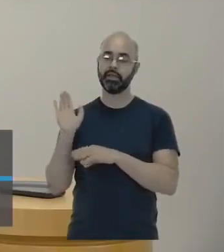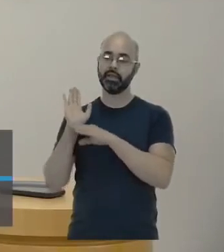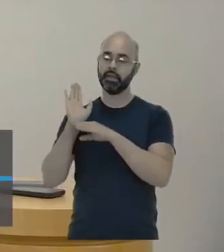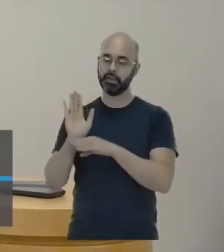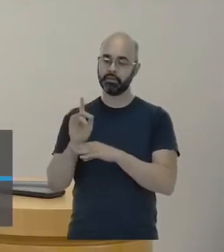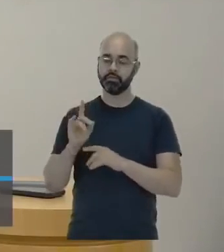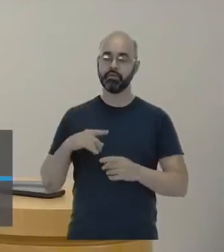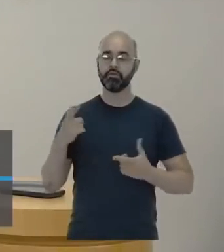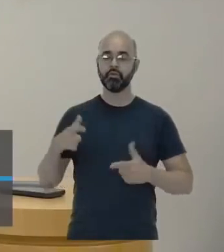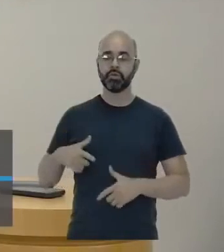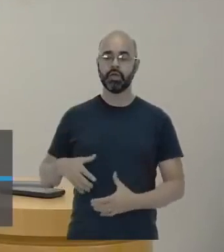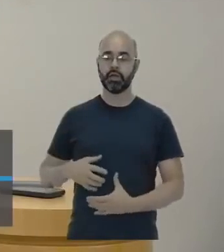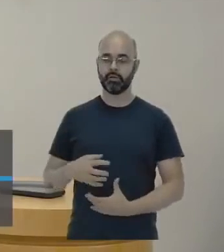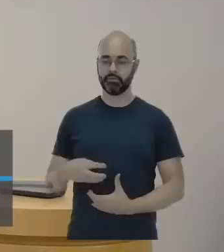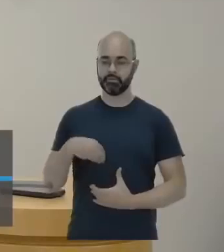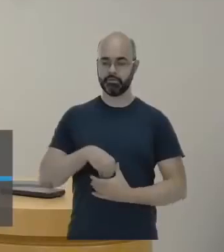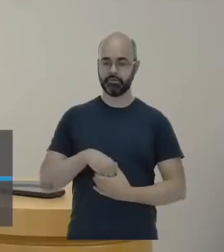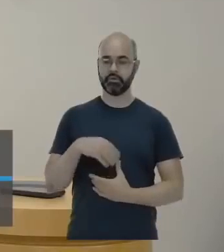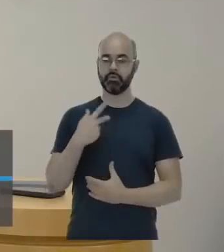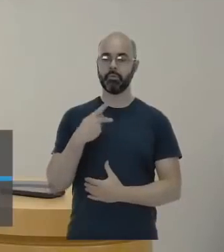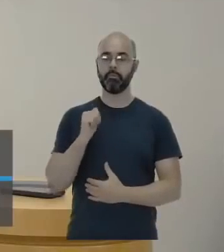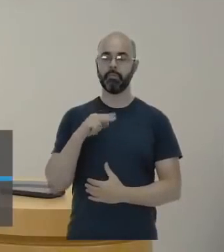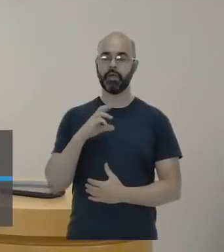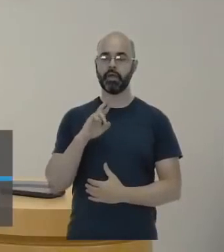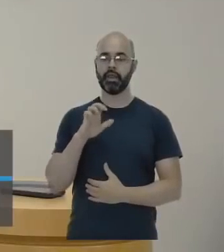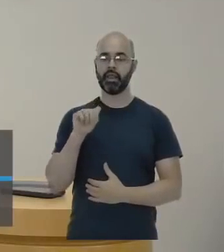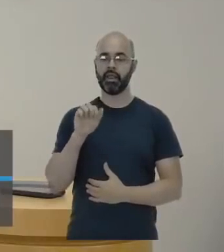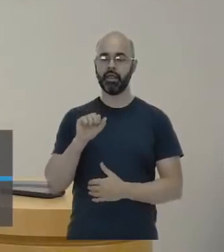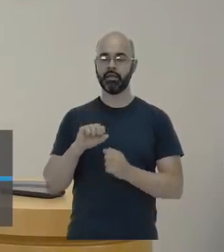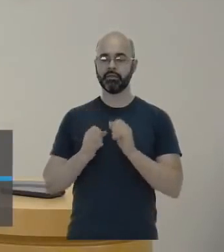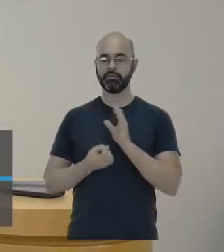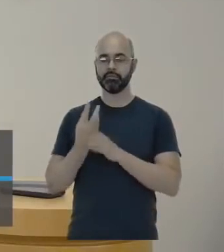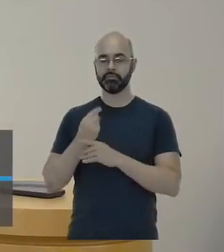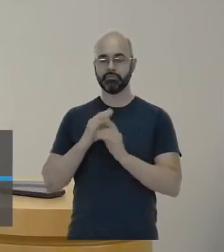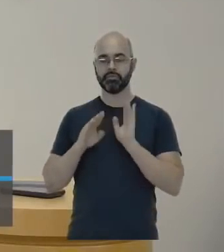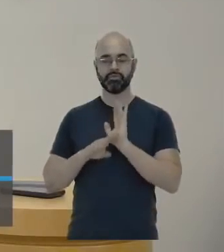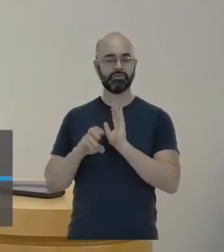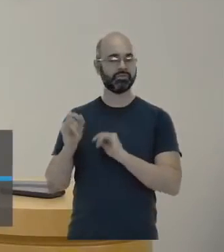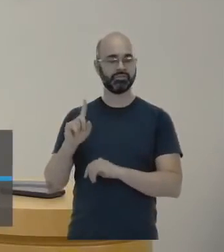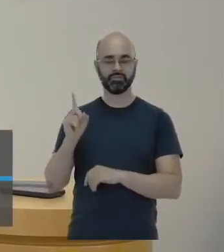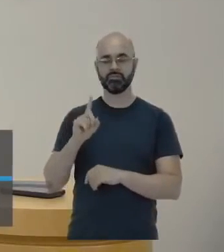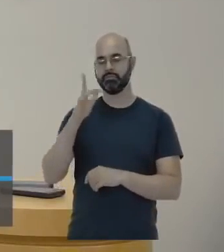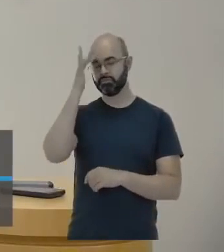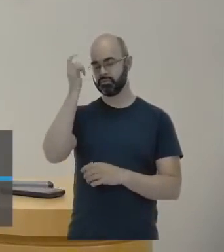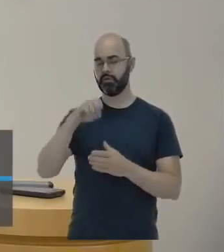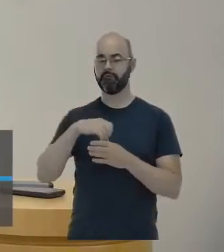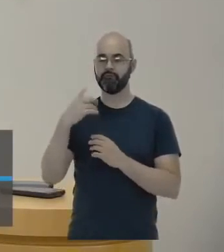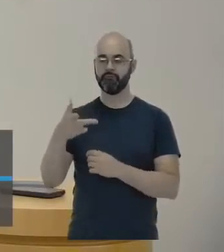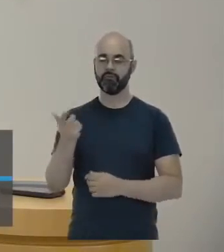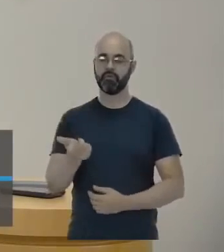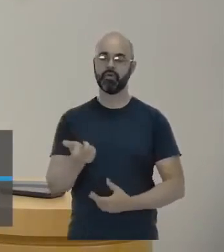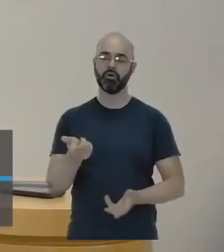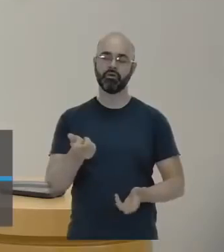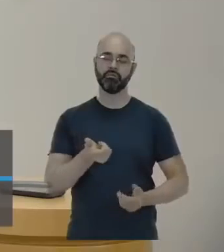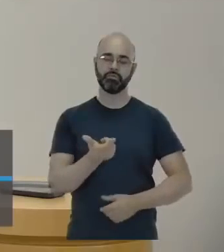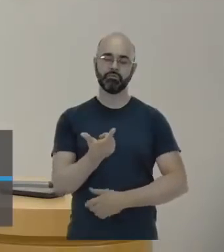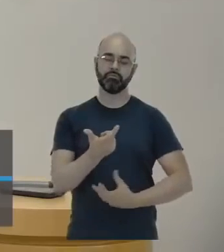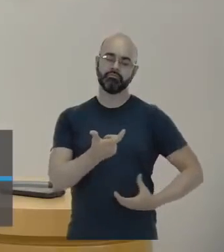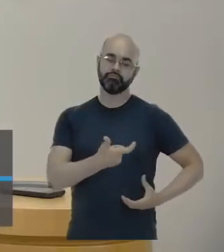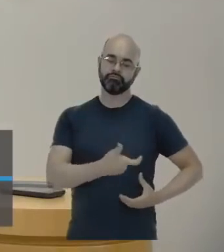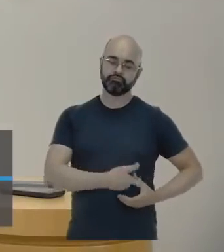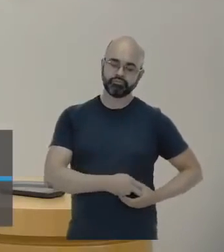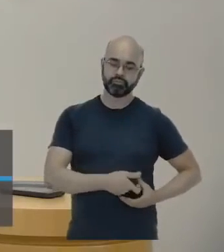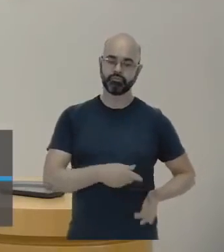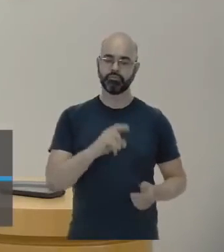produzido no pâncreas. Quem não produz esse hormônio insulina, né, precisa tomar de forma exterior ao corpo, que a gente fala que tem um probleminha aqui chamado